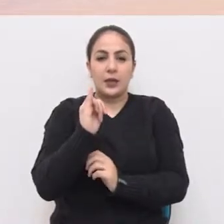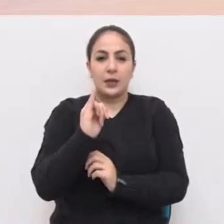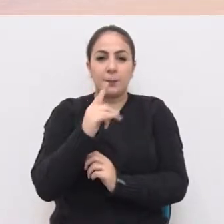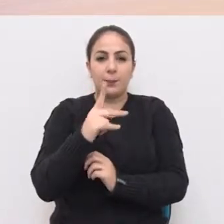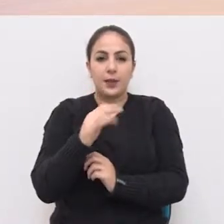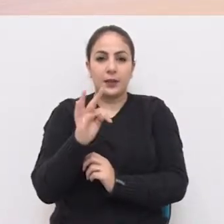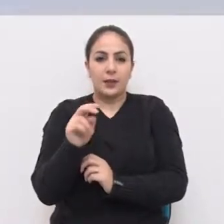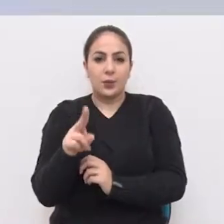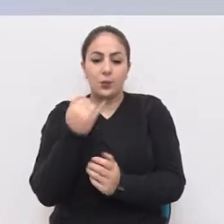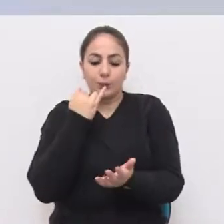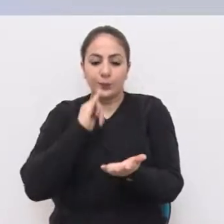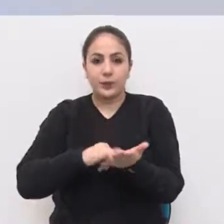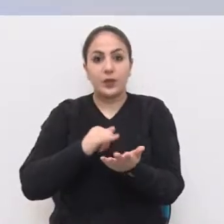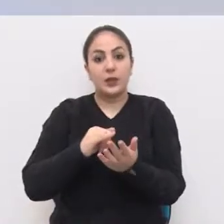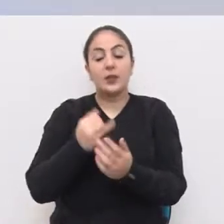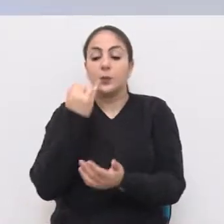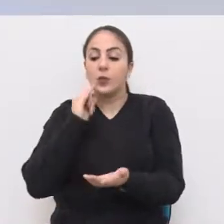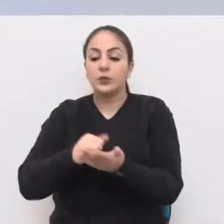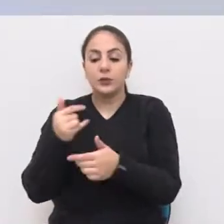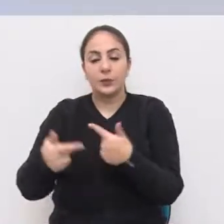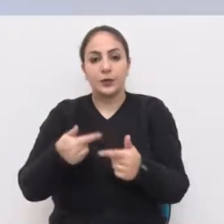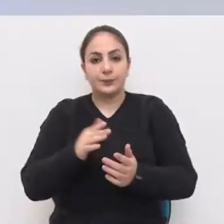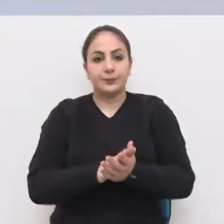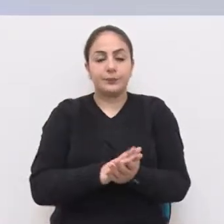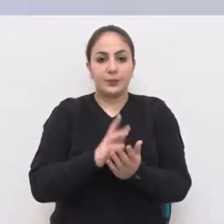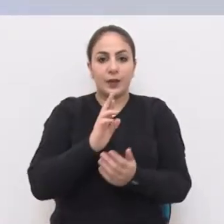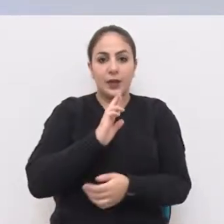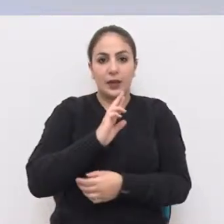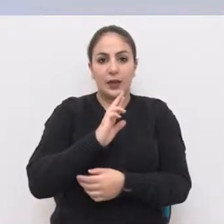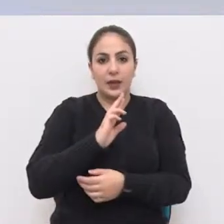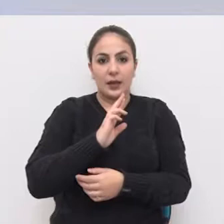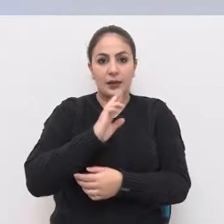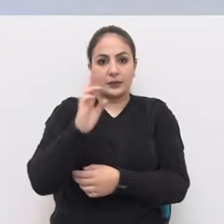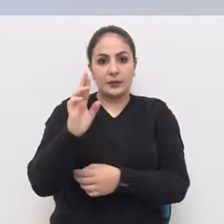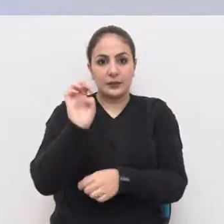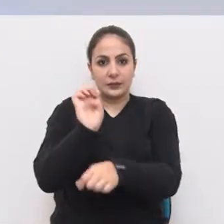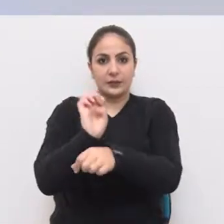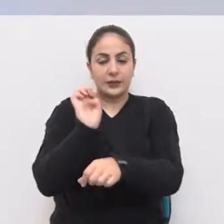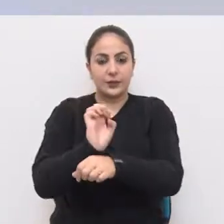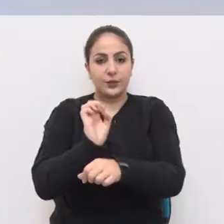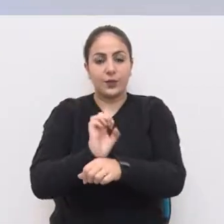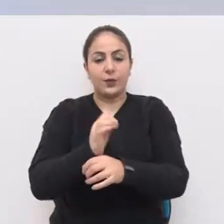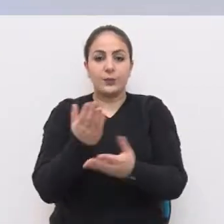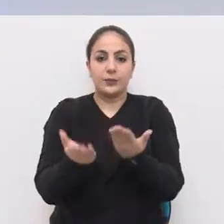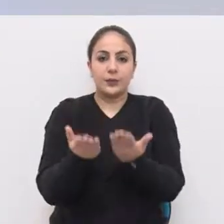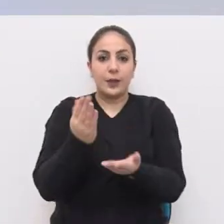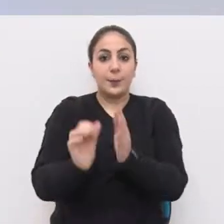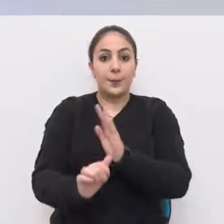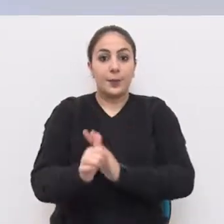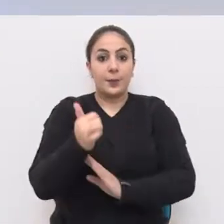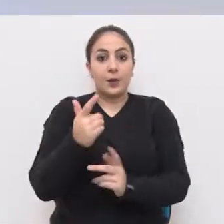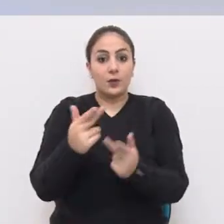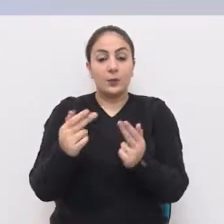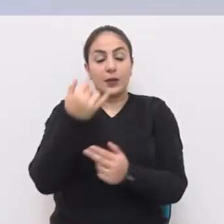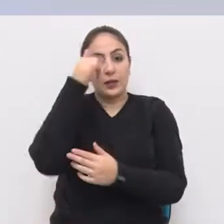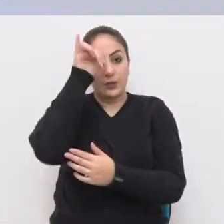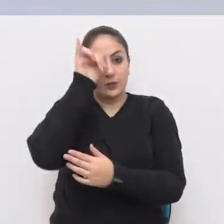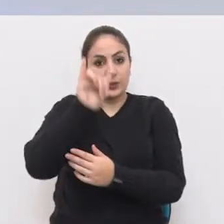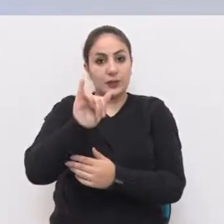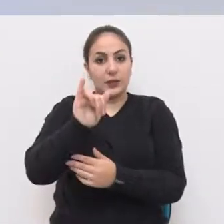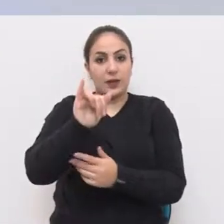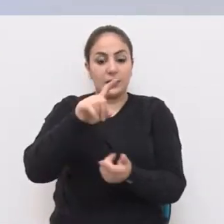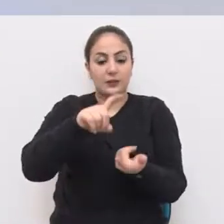sobre Serviços. A Receita Estadual divulgou o balanço da primeira ofensiva para combater a inadimplência do IPVA